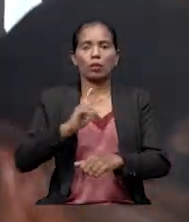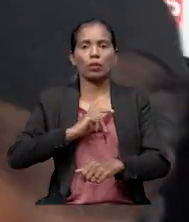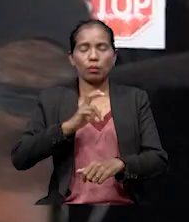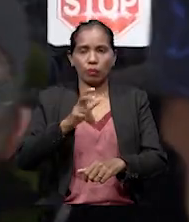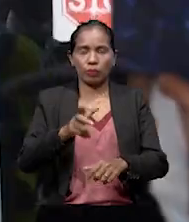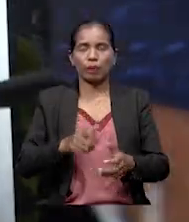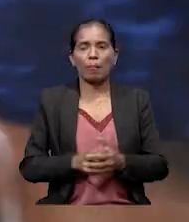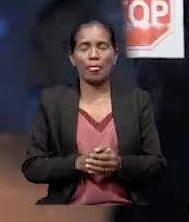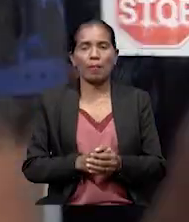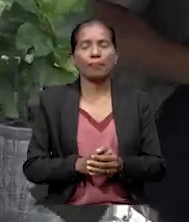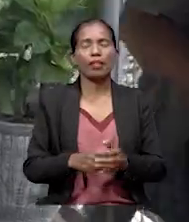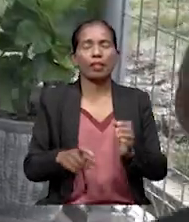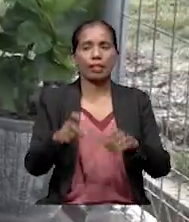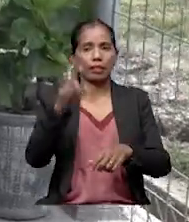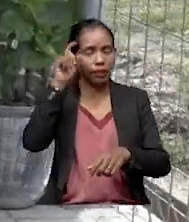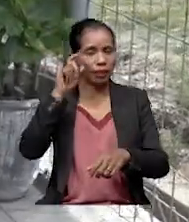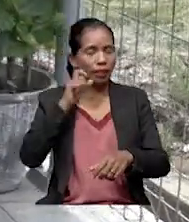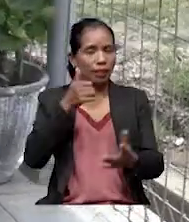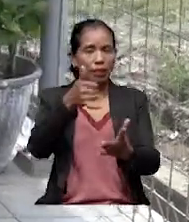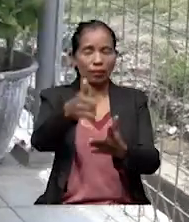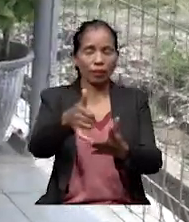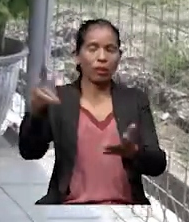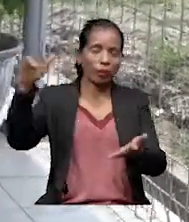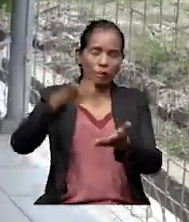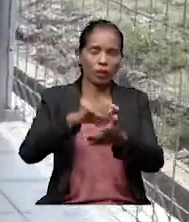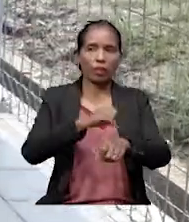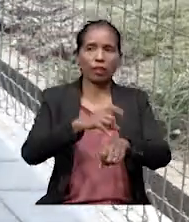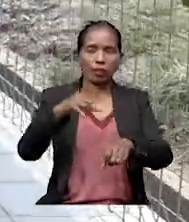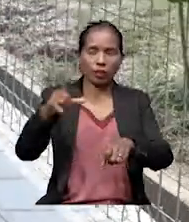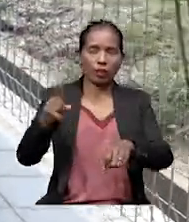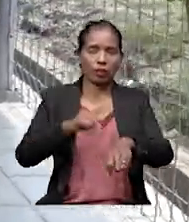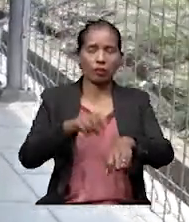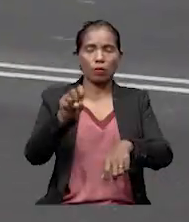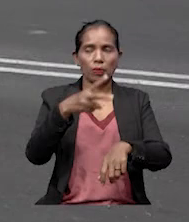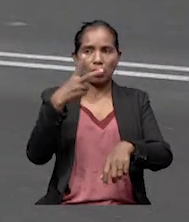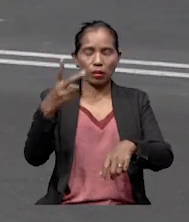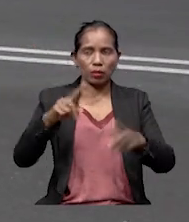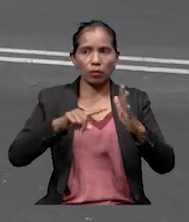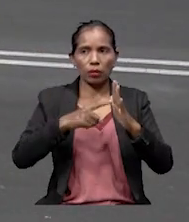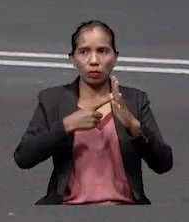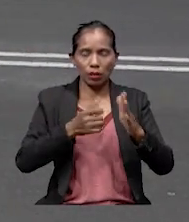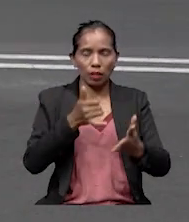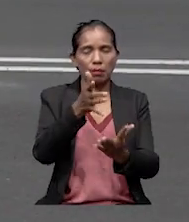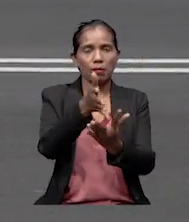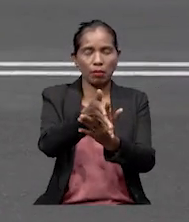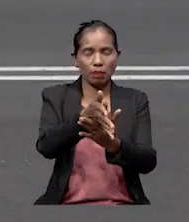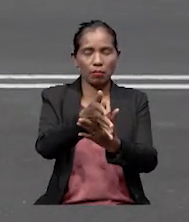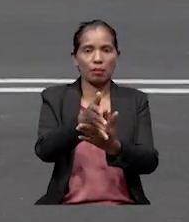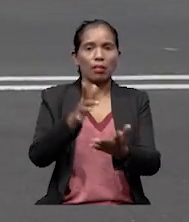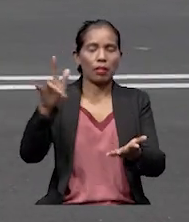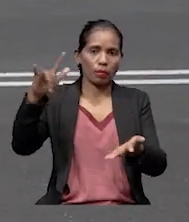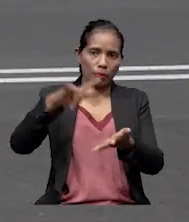Sanana toy airport internasional Nicolò Lobato Comorodili e tuku sanuris ruah hobalung hafun kontinua keras tama ba airport Ularan.